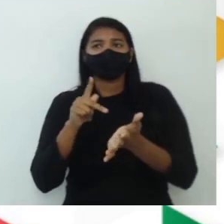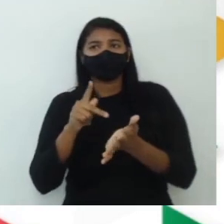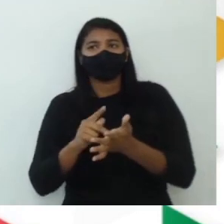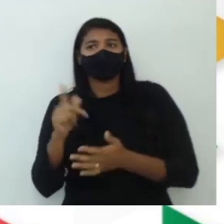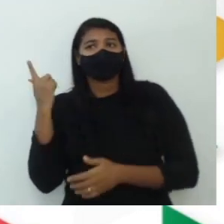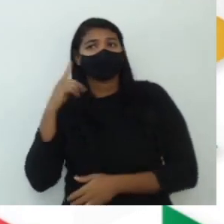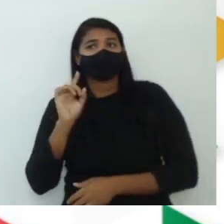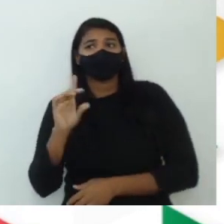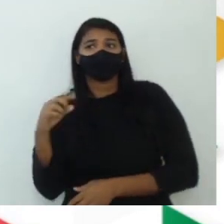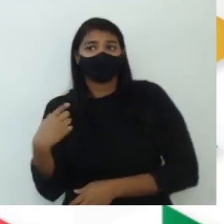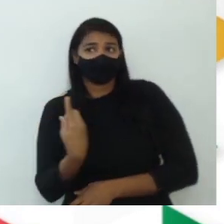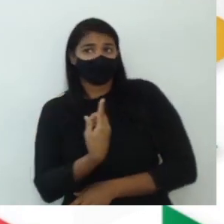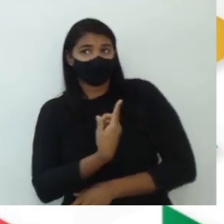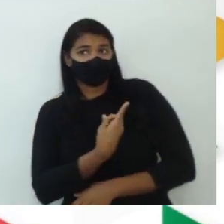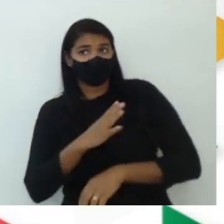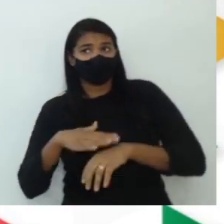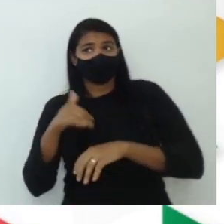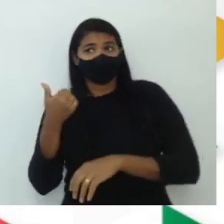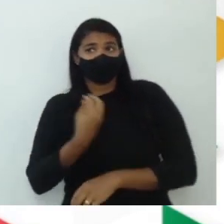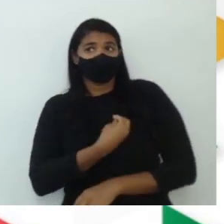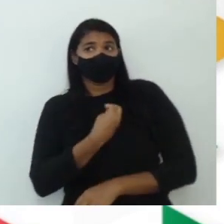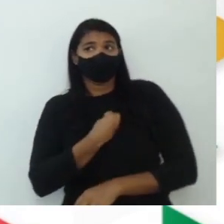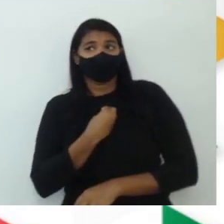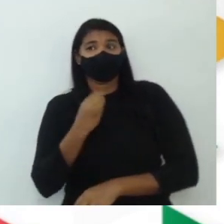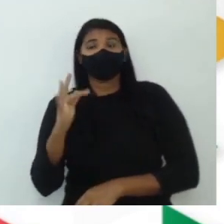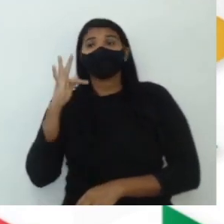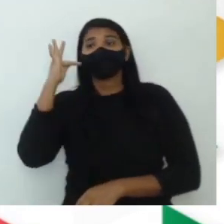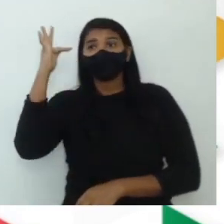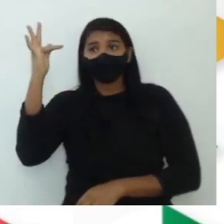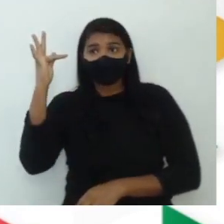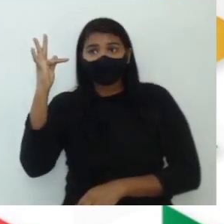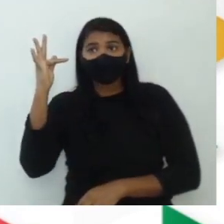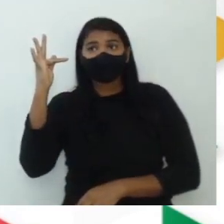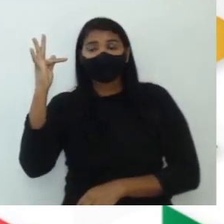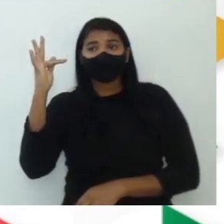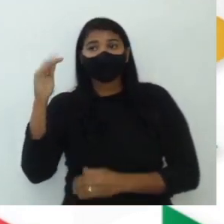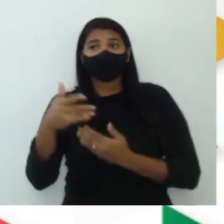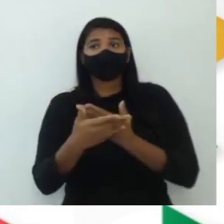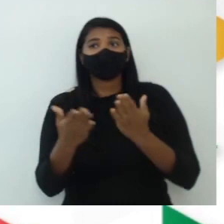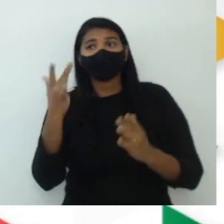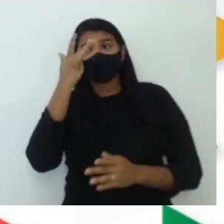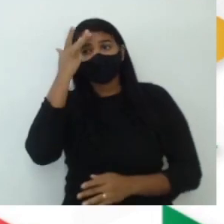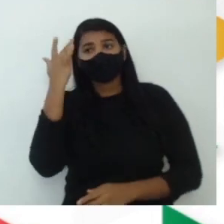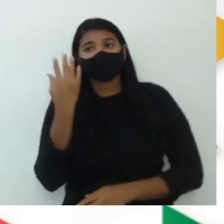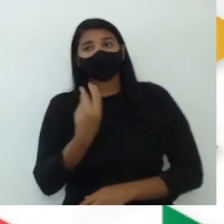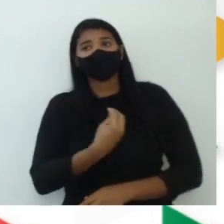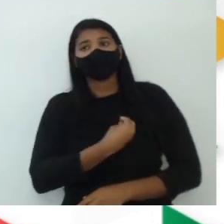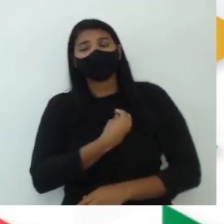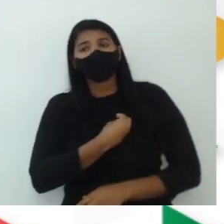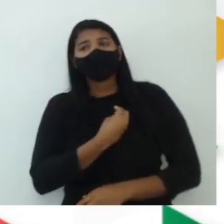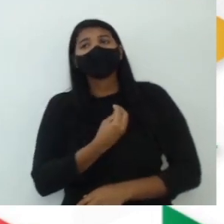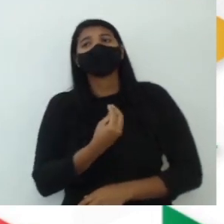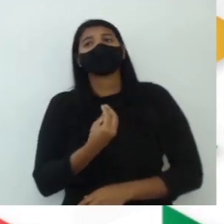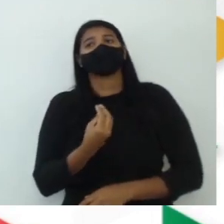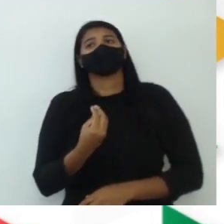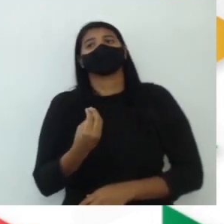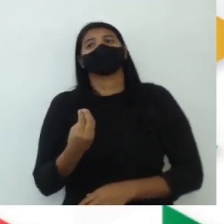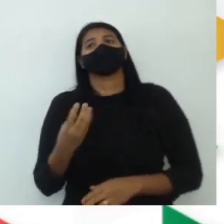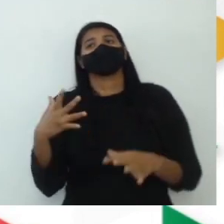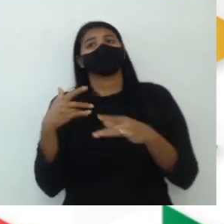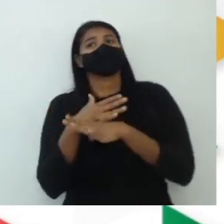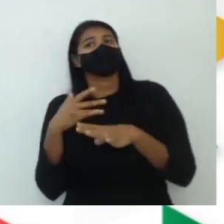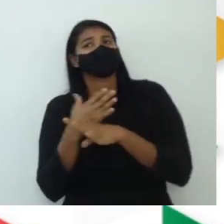só para a gente uma melhora, uma qualidade de vida, né, um bem-estar melhor, mas para pensar na melhoria da nossa cidade,